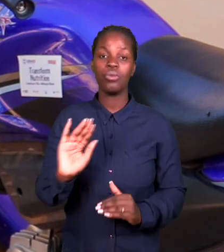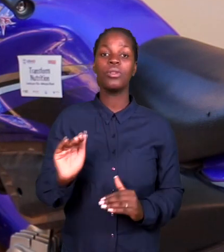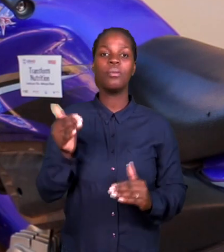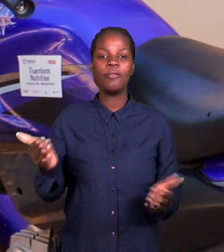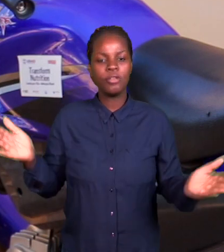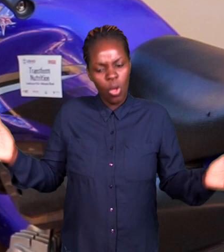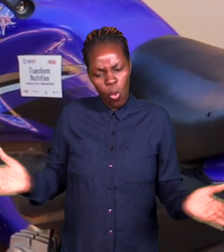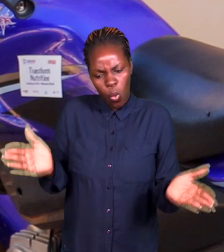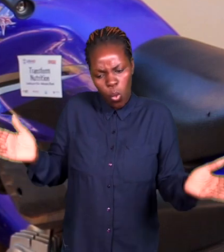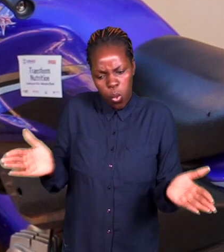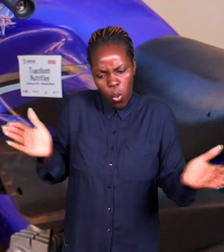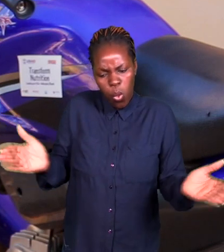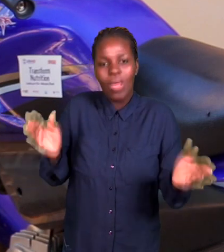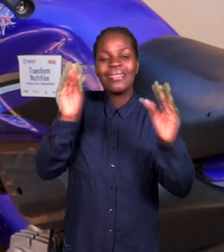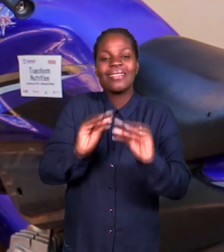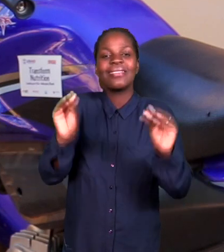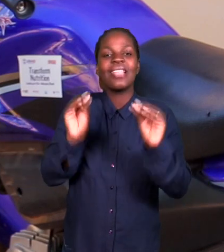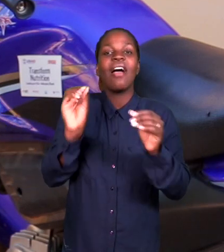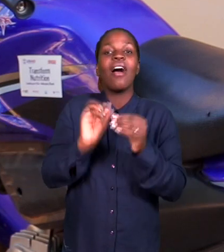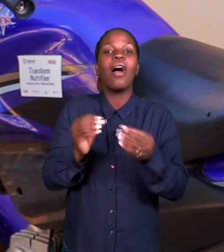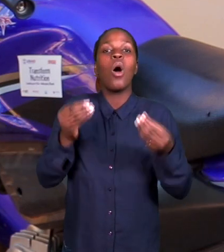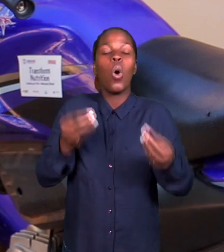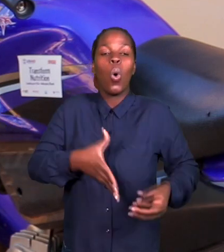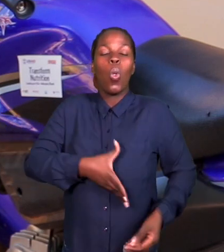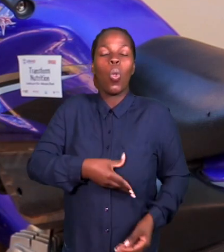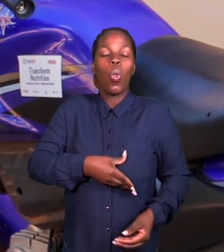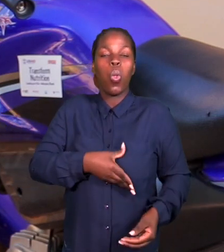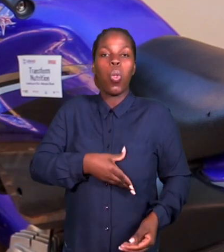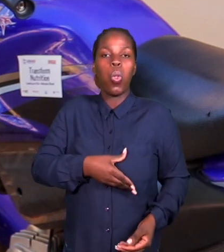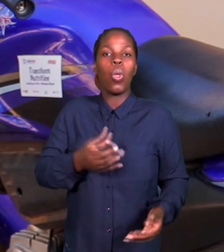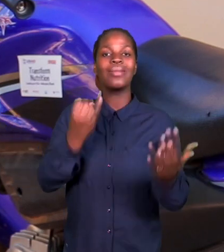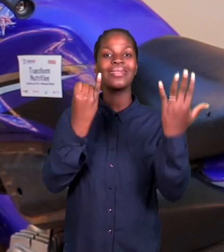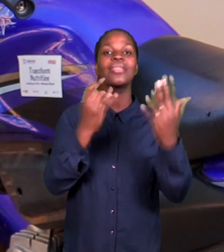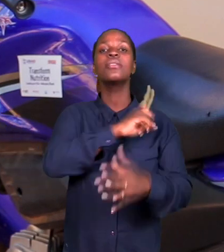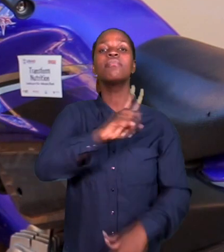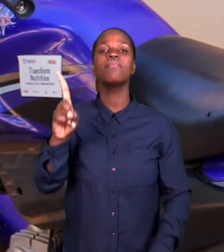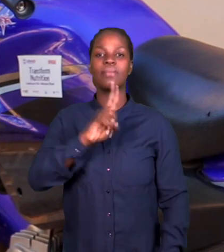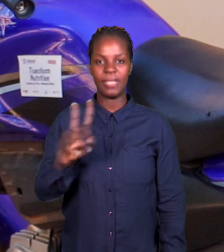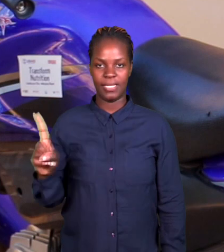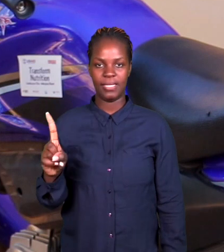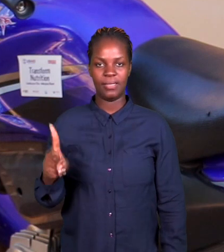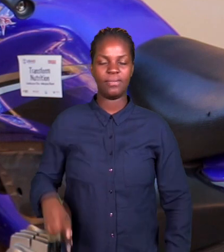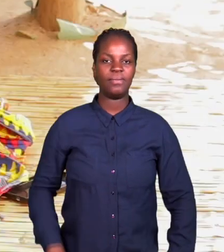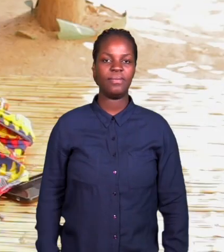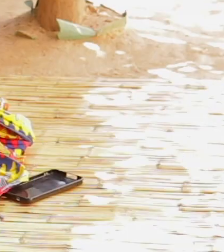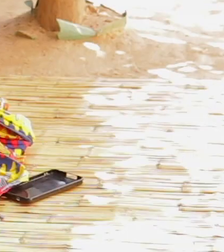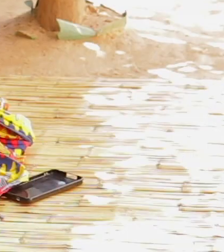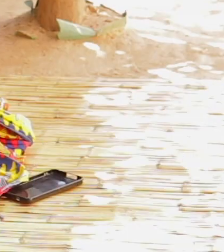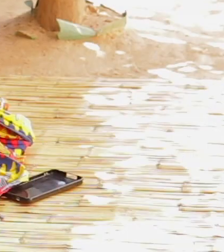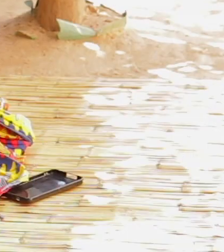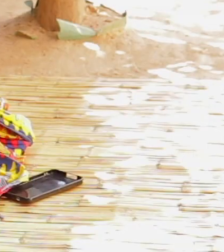influentes, para incentivar naquilo que é o aleitamento materno exclusivo nessas mulheres.